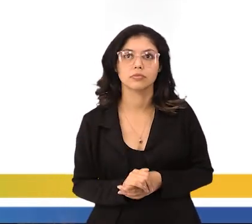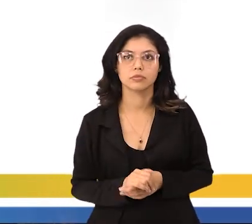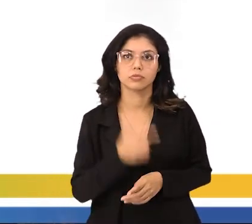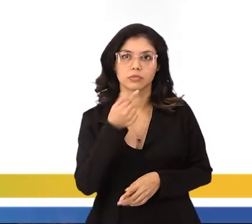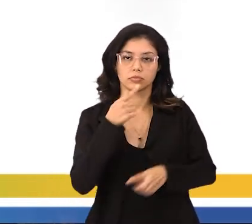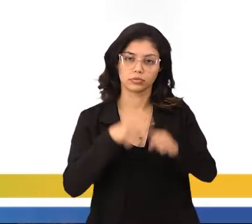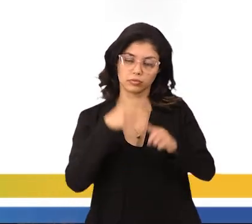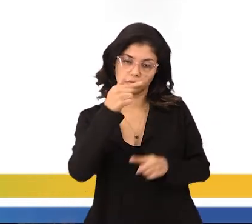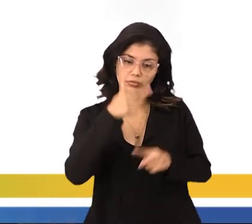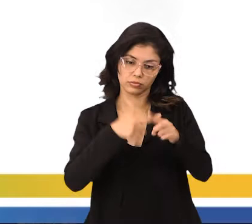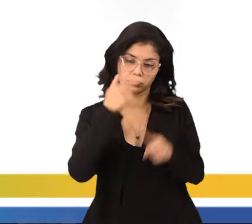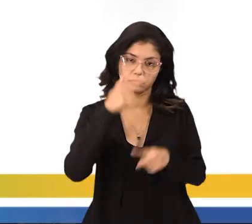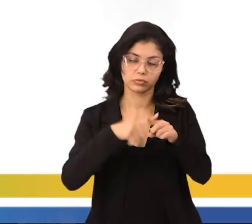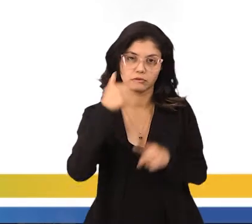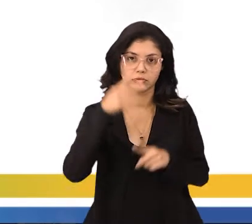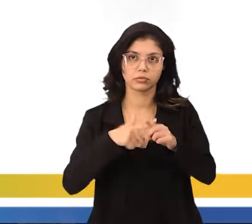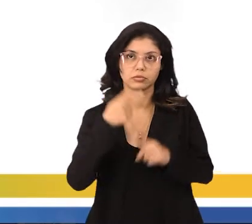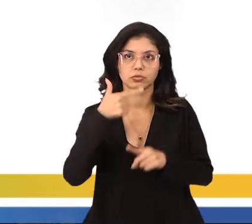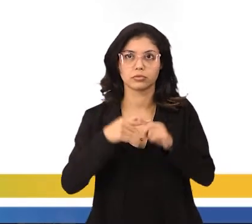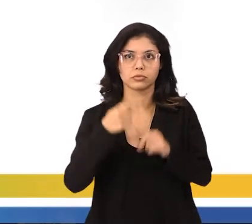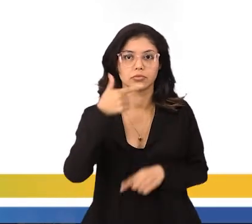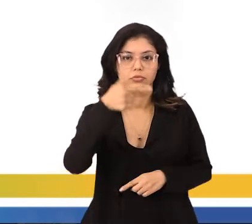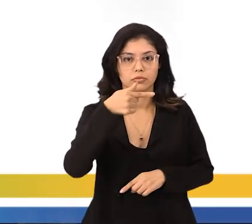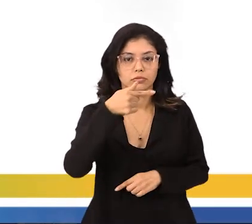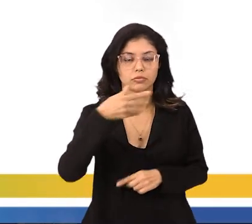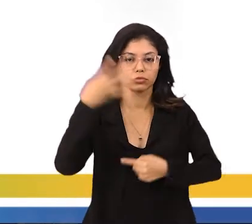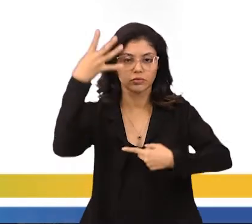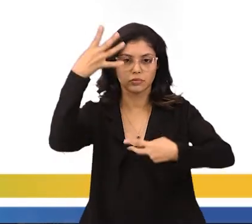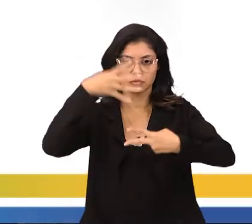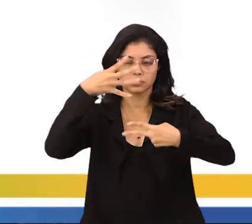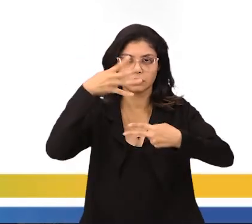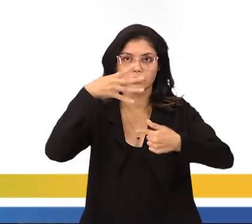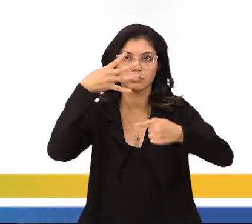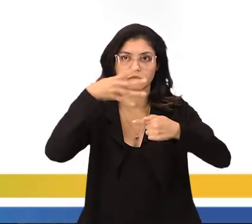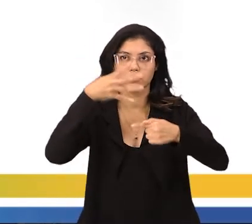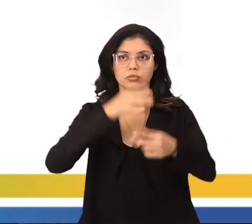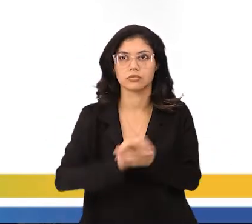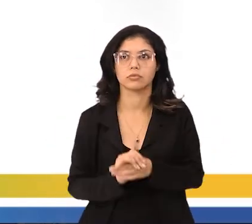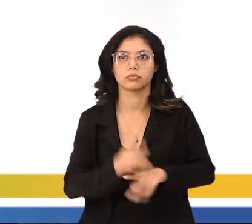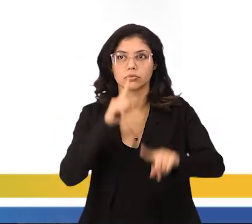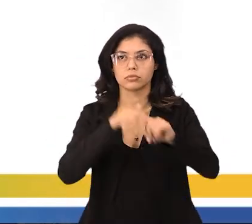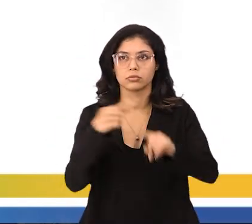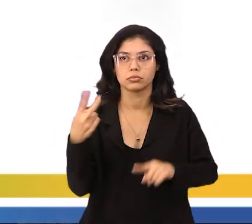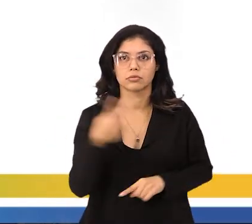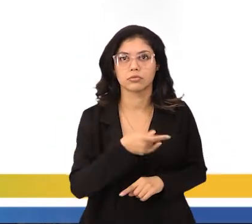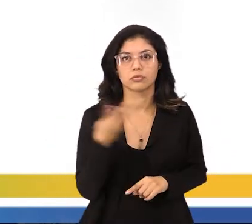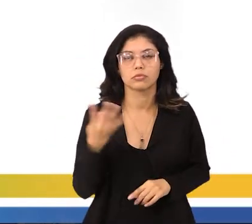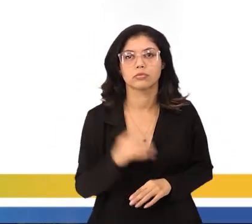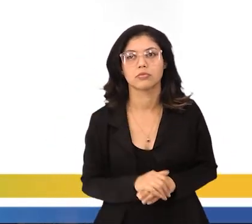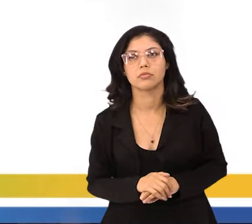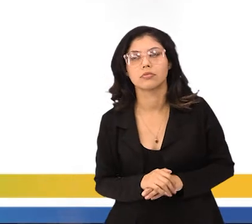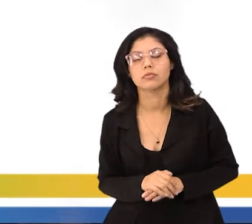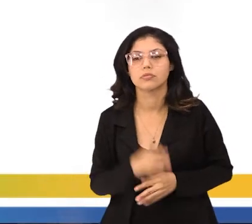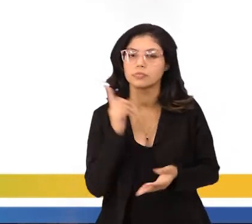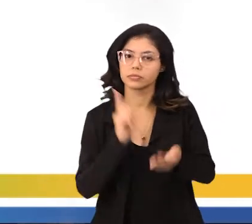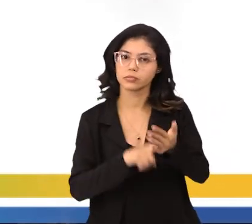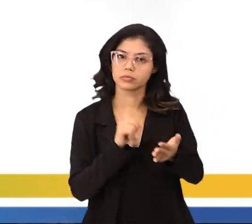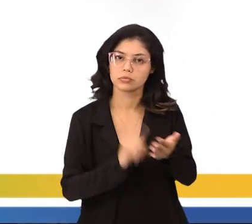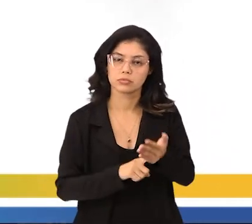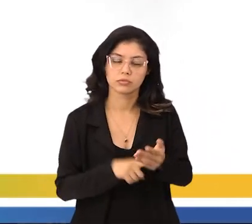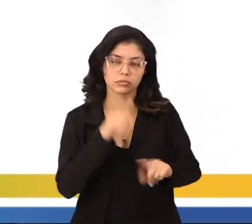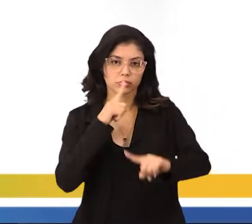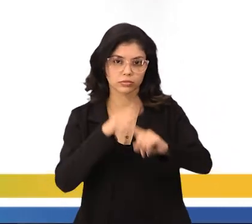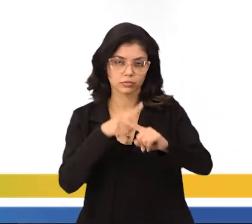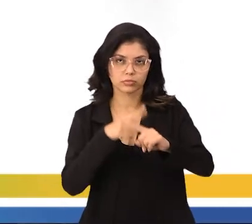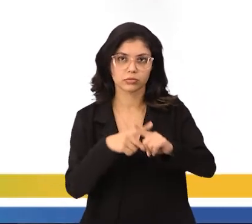vezes 7 vezes 7 vezes 7, ou seja, 7 elevado a 4 é porque eu multipliquei ele 4 vezes. Então, de acordo com a